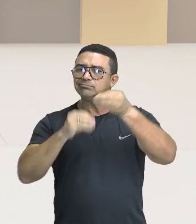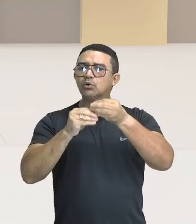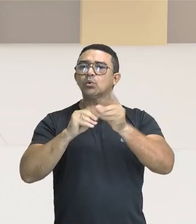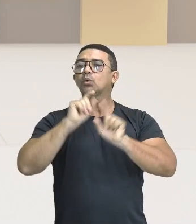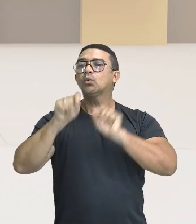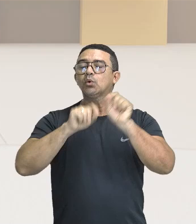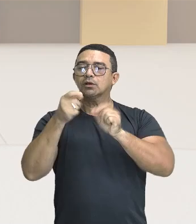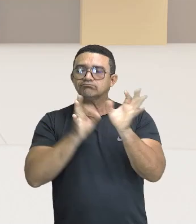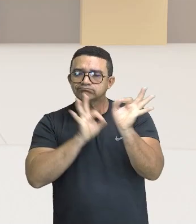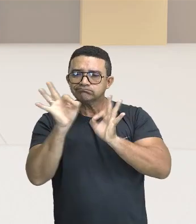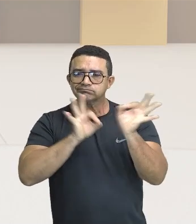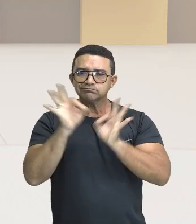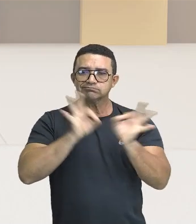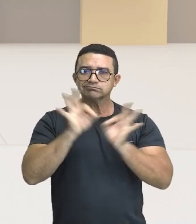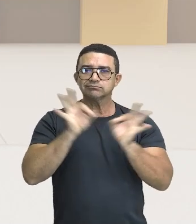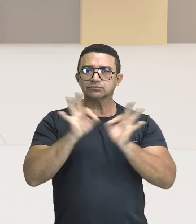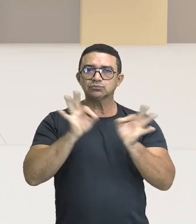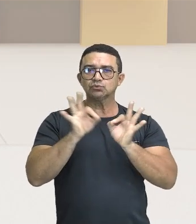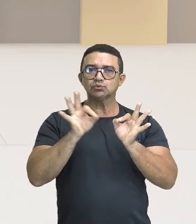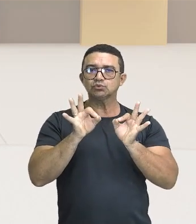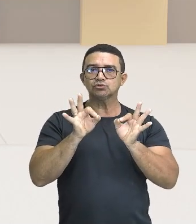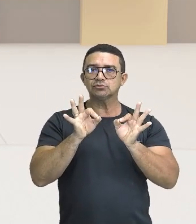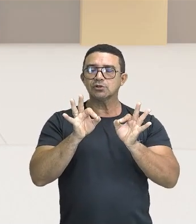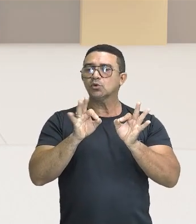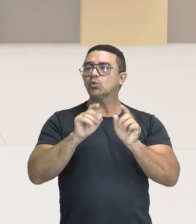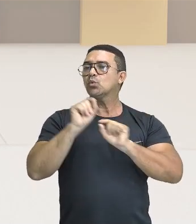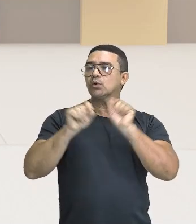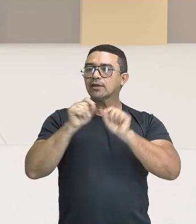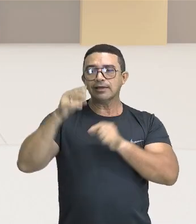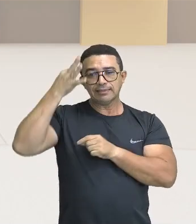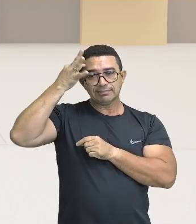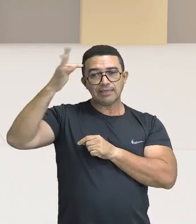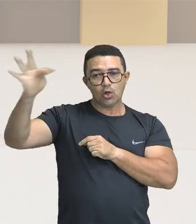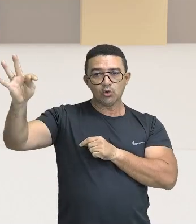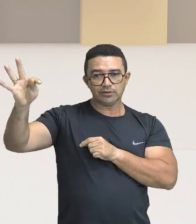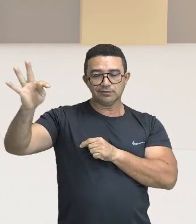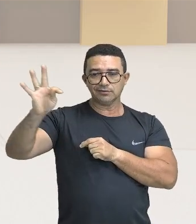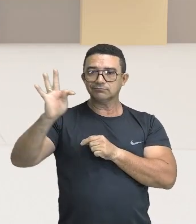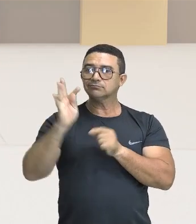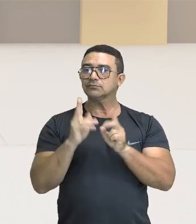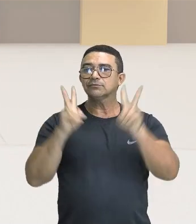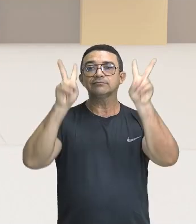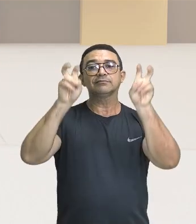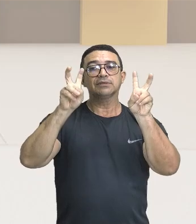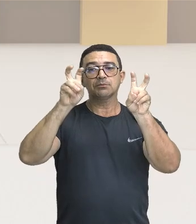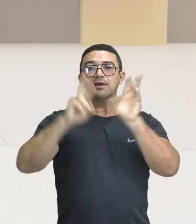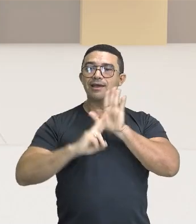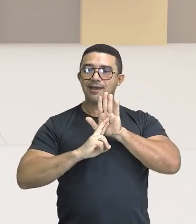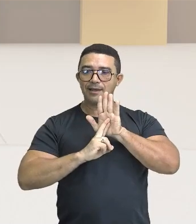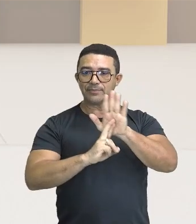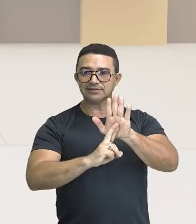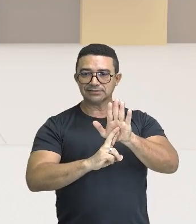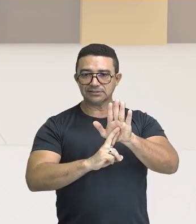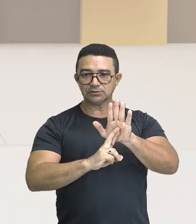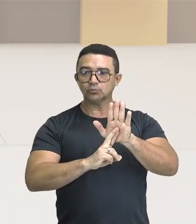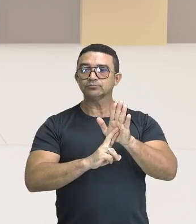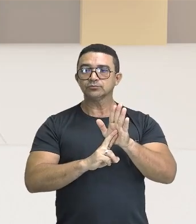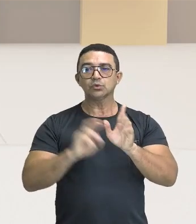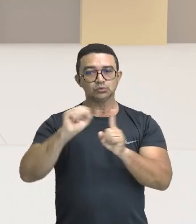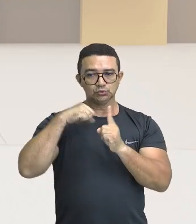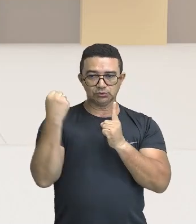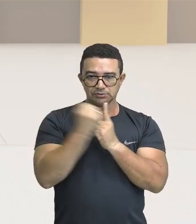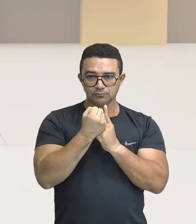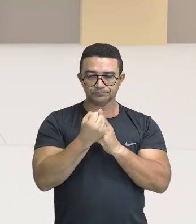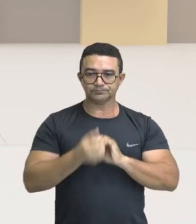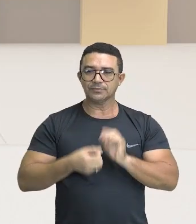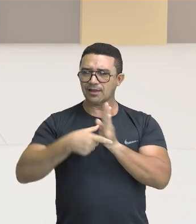a construção desta teoria a respeito das representações sociais. E antes